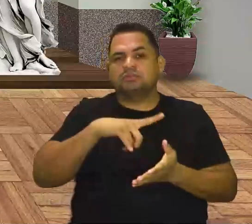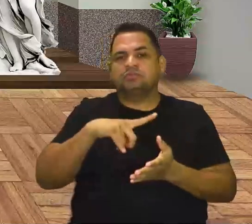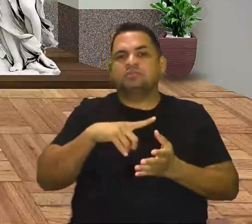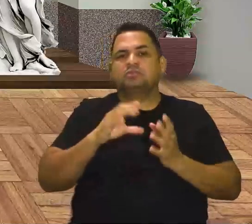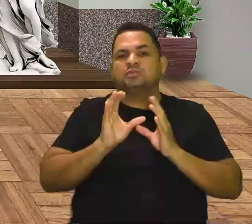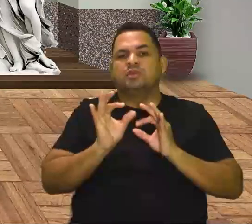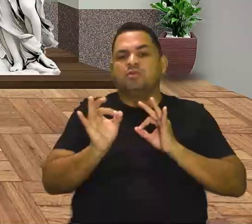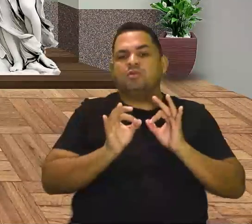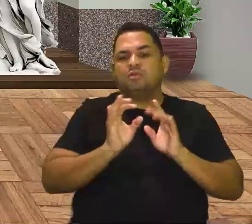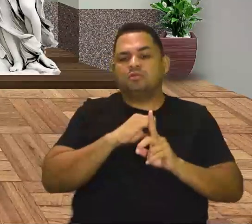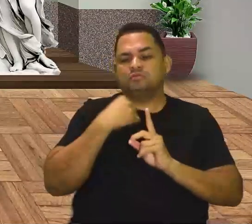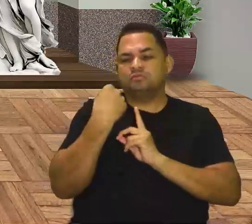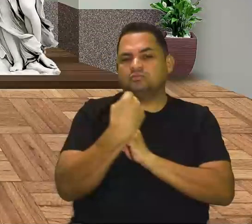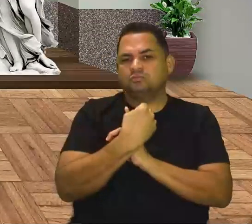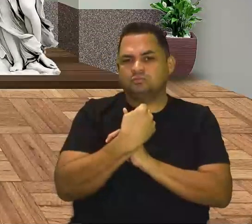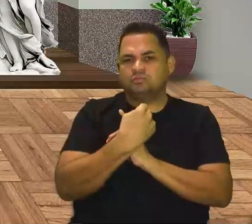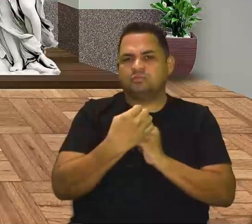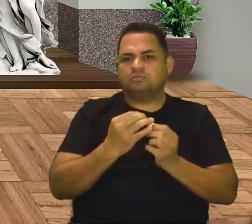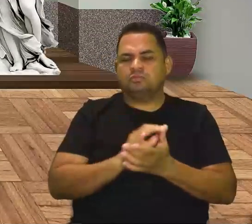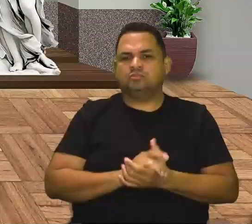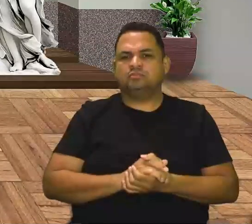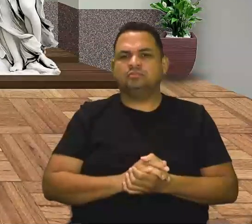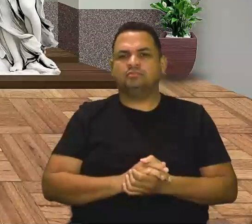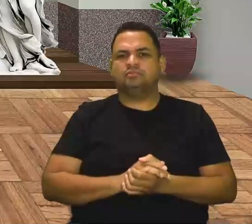organização social